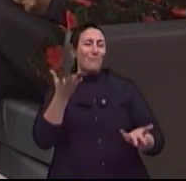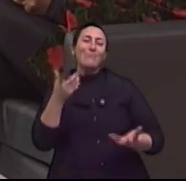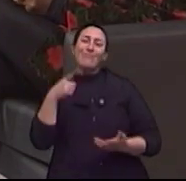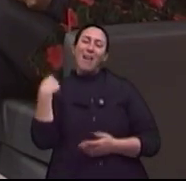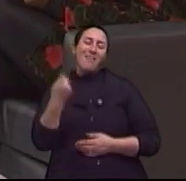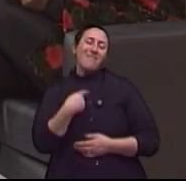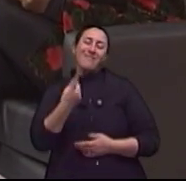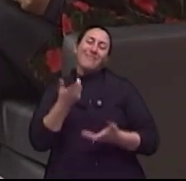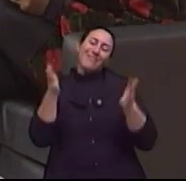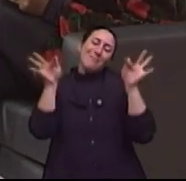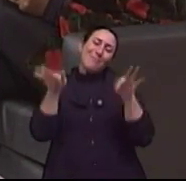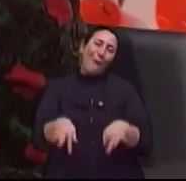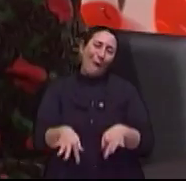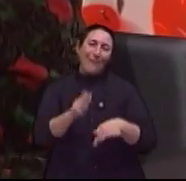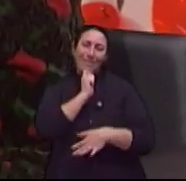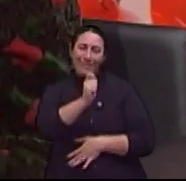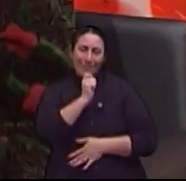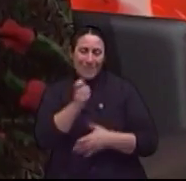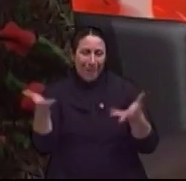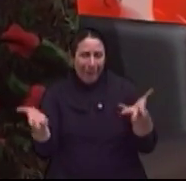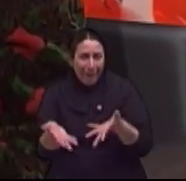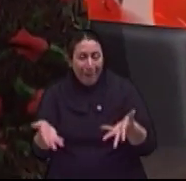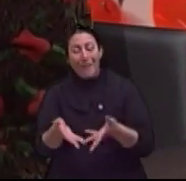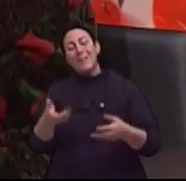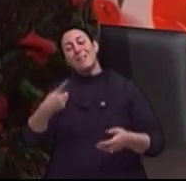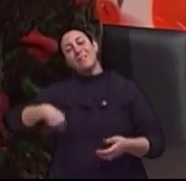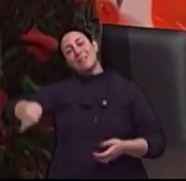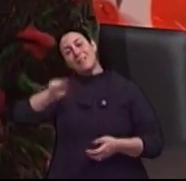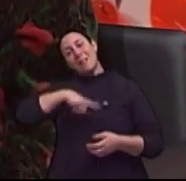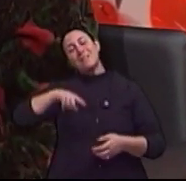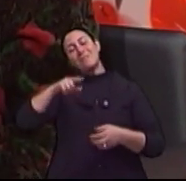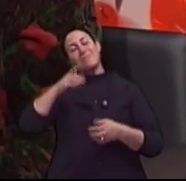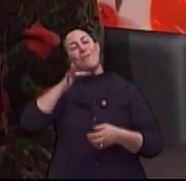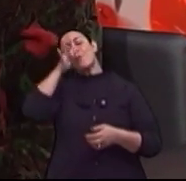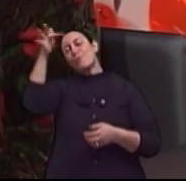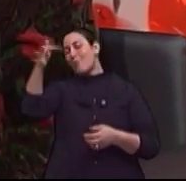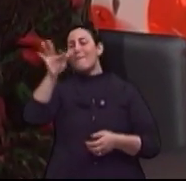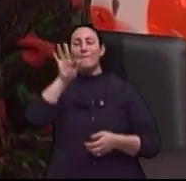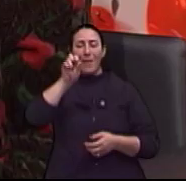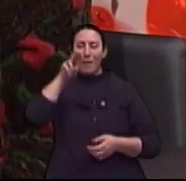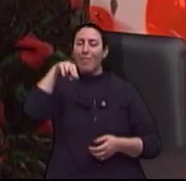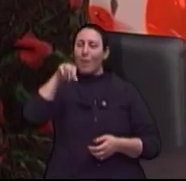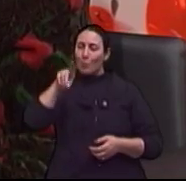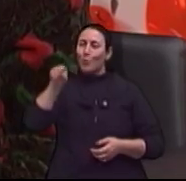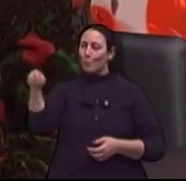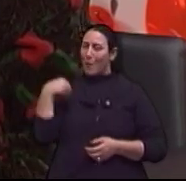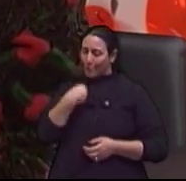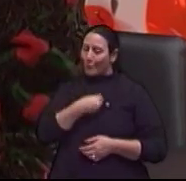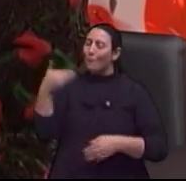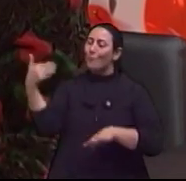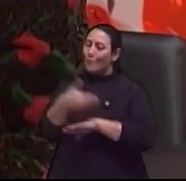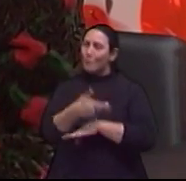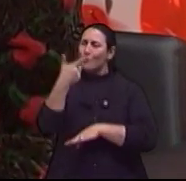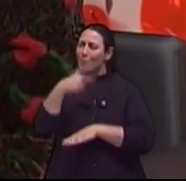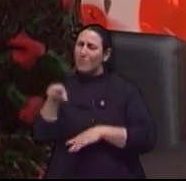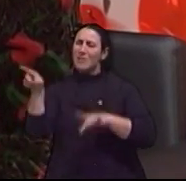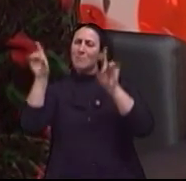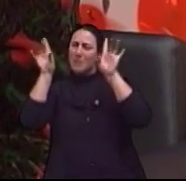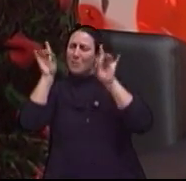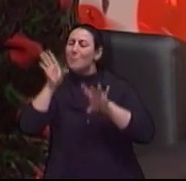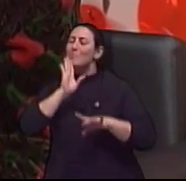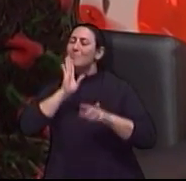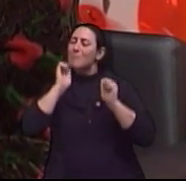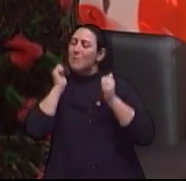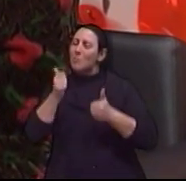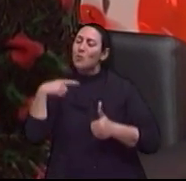terminamos o nosso tempo não tem problema porque outro momento ele volta a programa trazer mais informções como especialista para que a